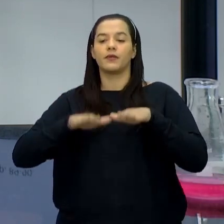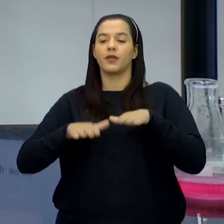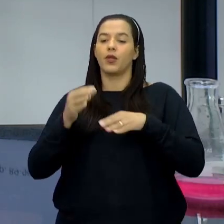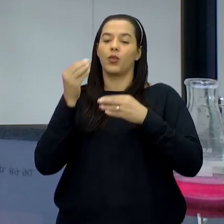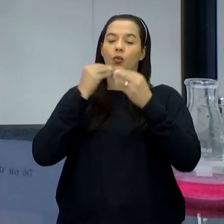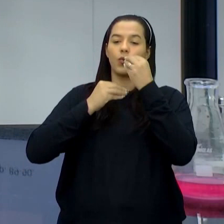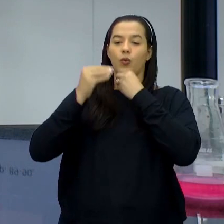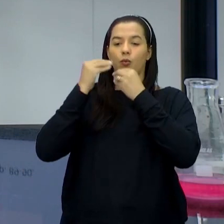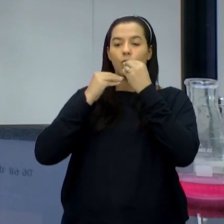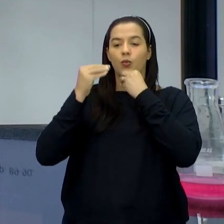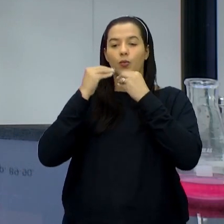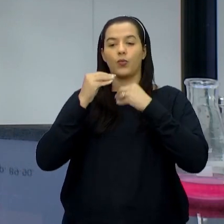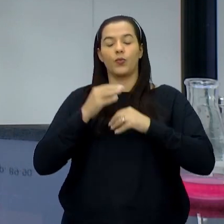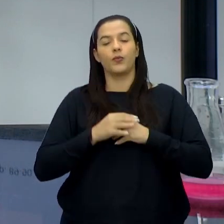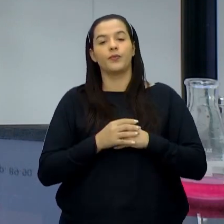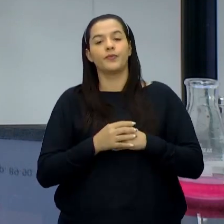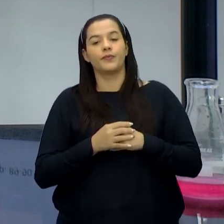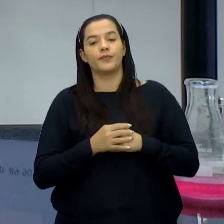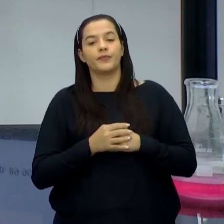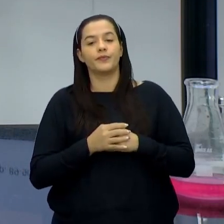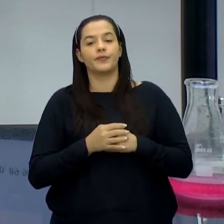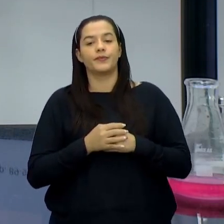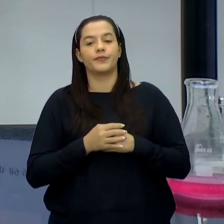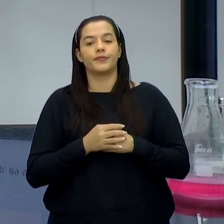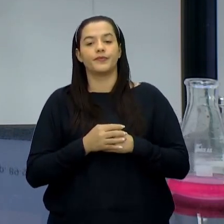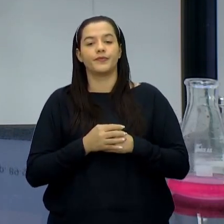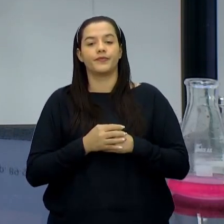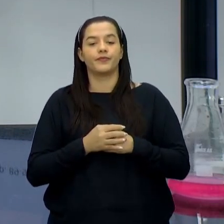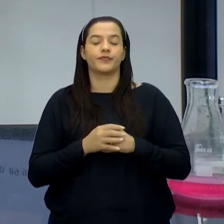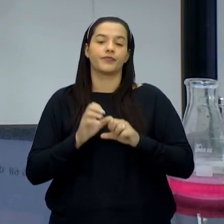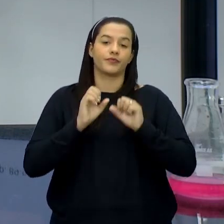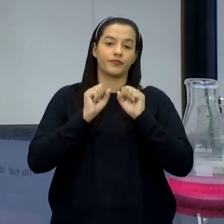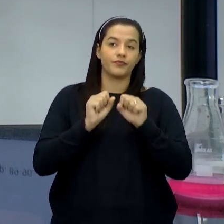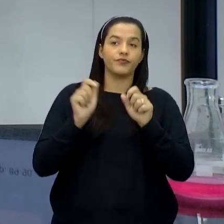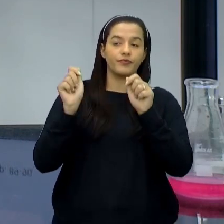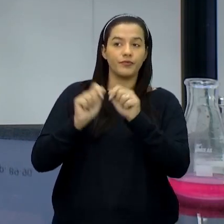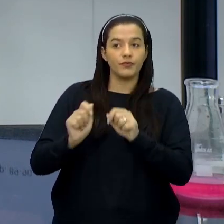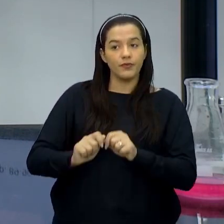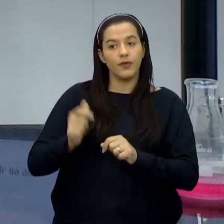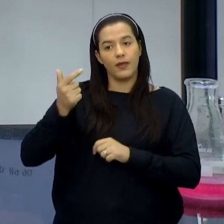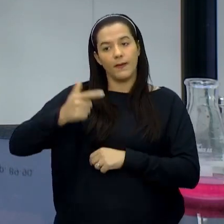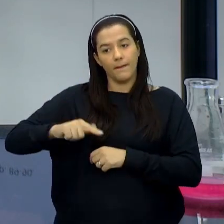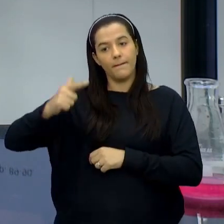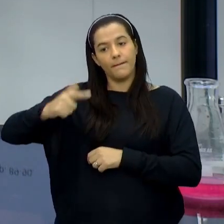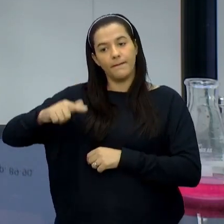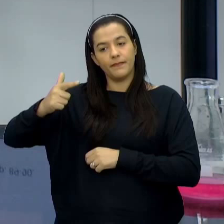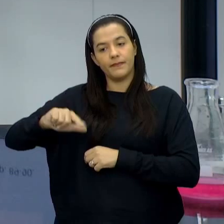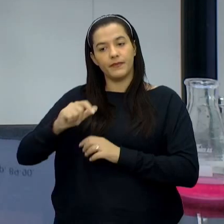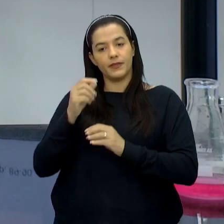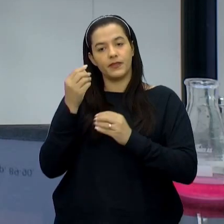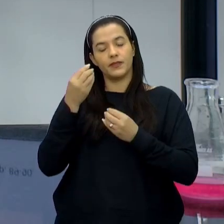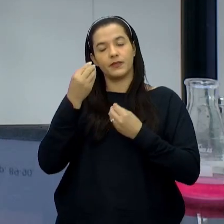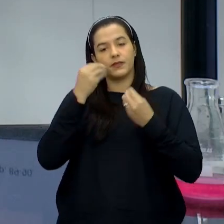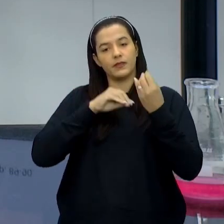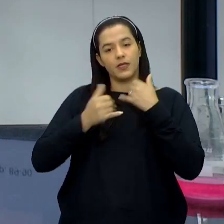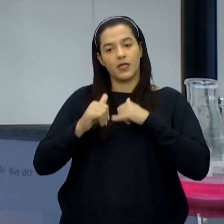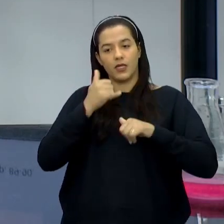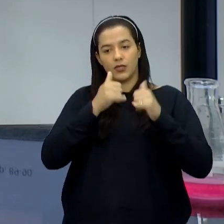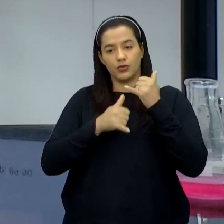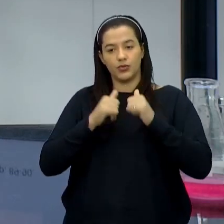como, né, ela vai produzir mais energia, né? E aí muitas